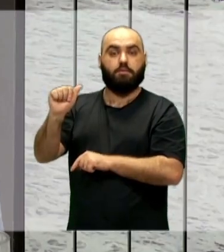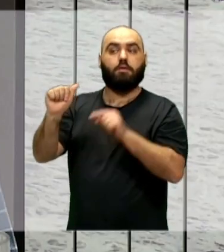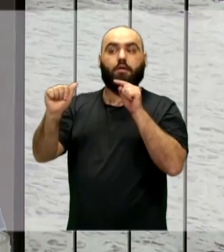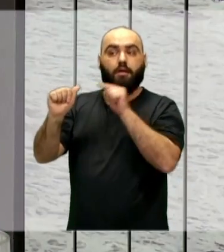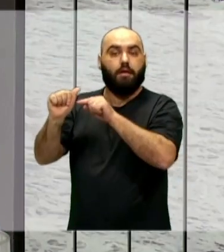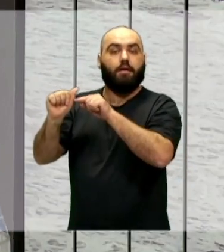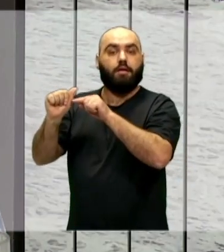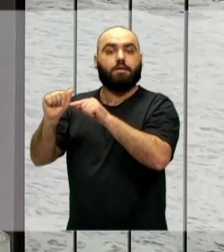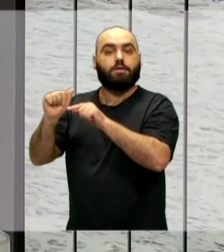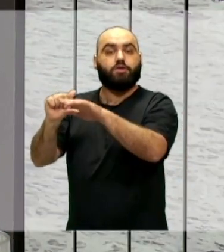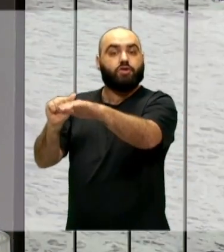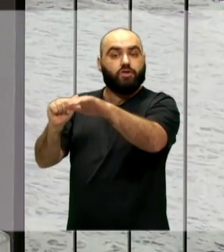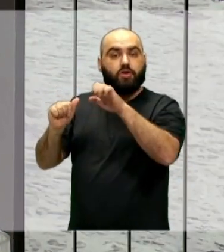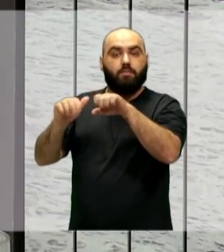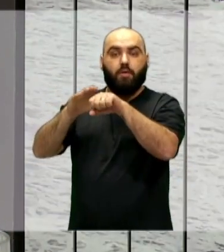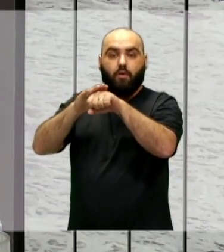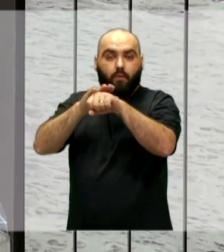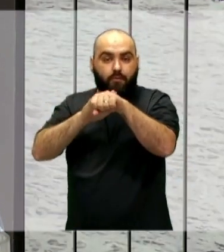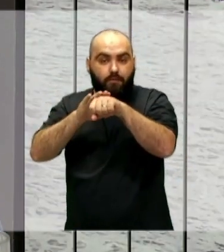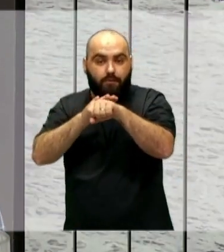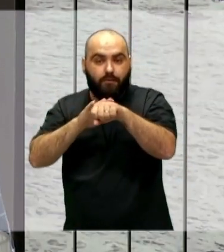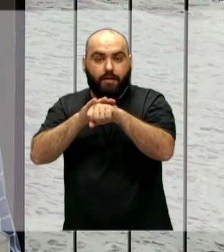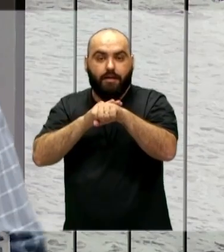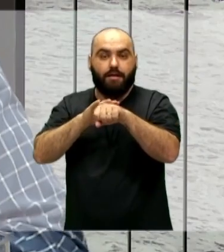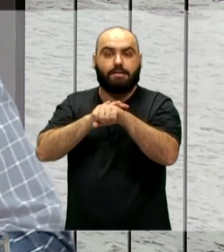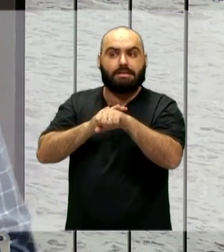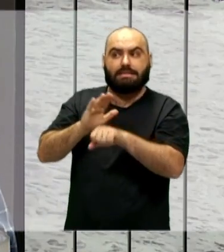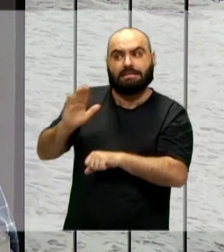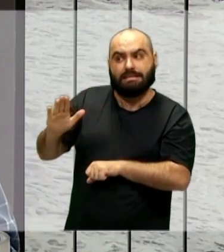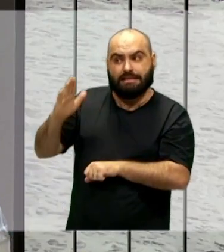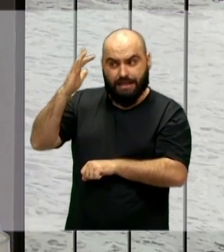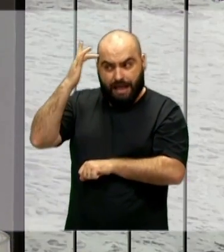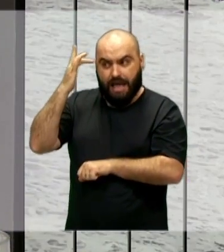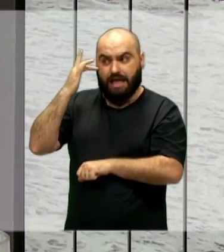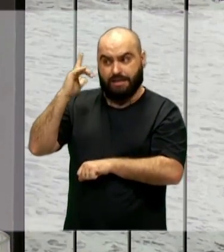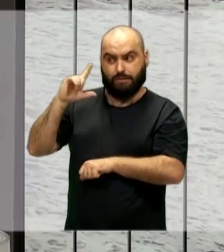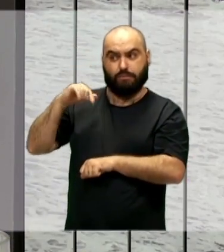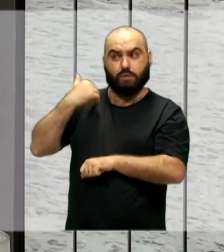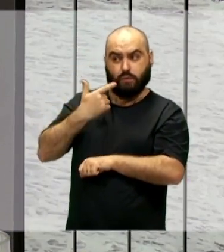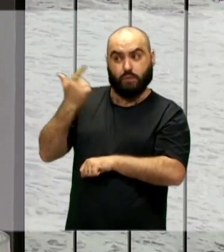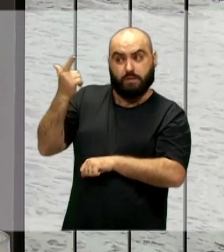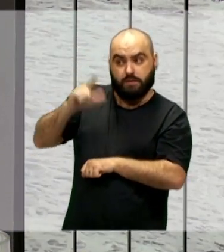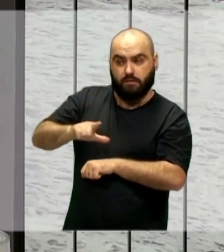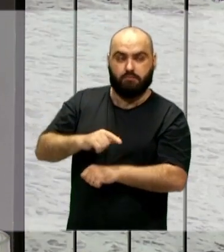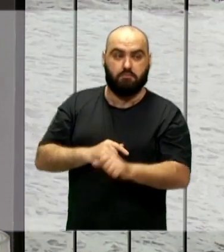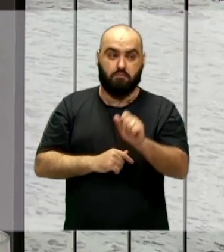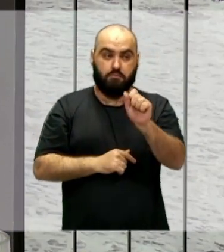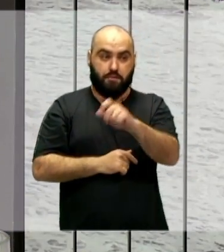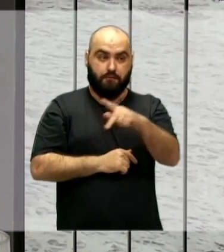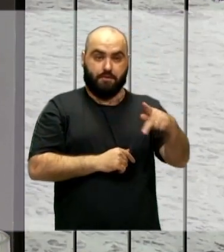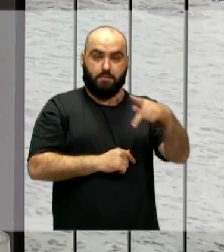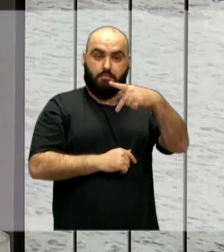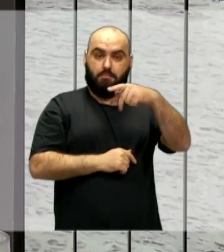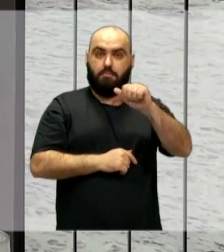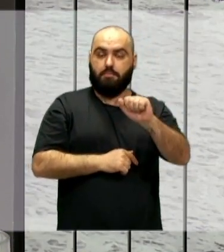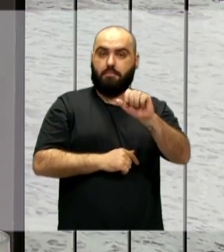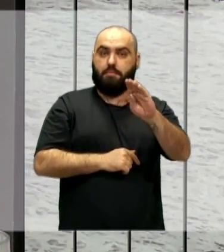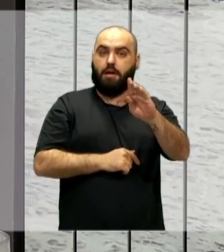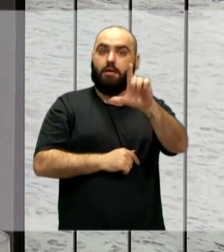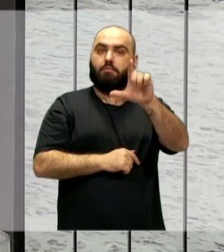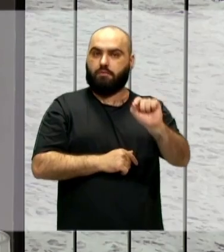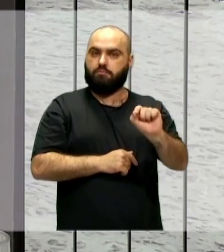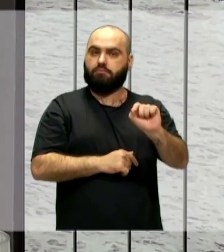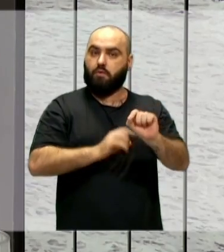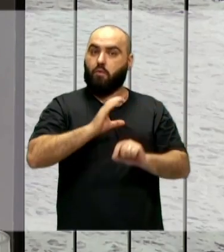conversar, as primeiras movimentações, Paula, o que você acha? Será que a gente consegue montar? Ao professor Pablo, que é o coordenador do nosso curso de